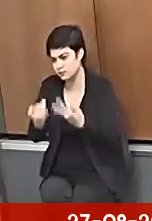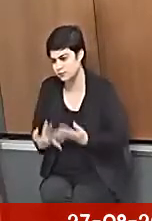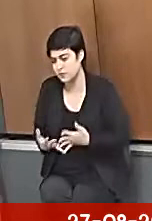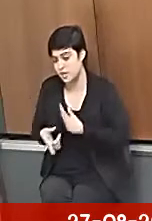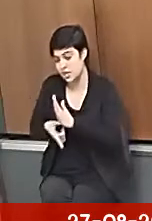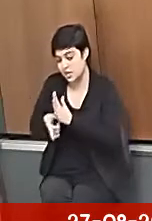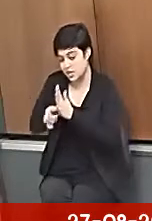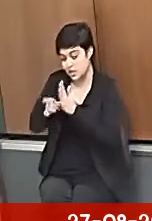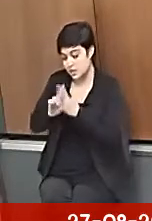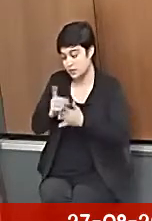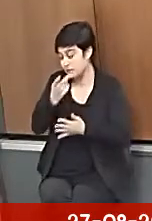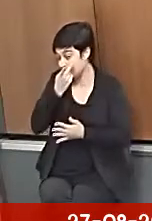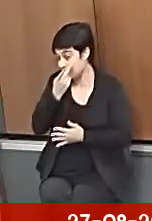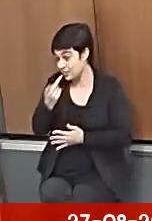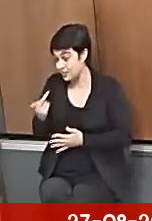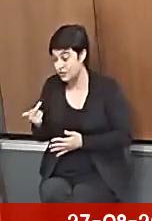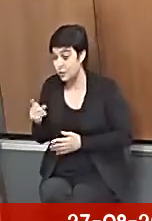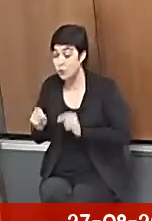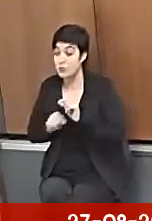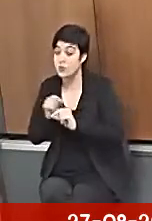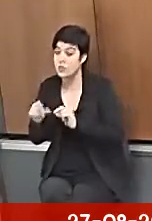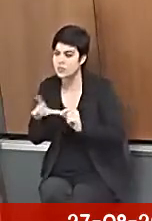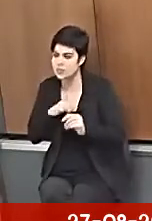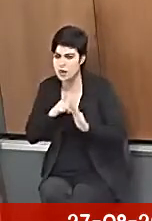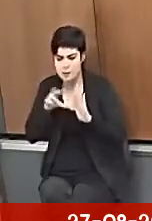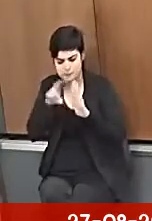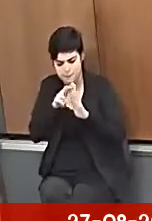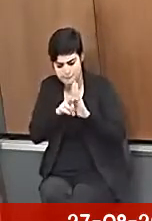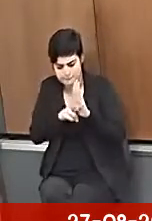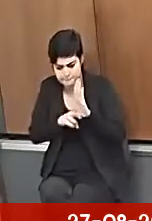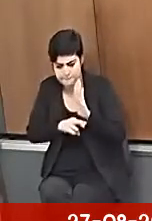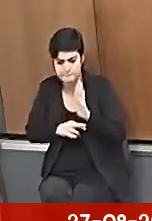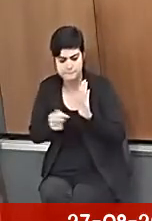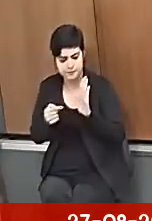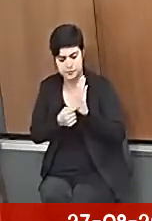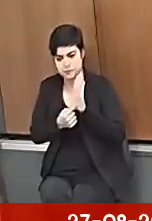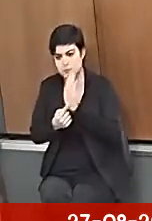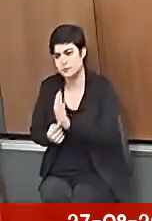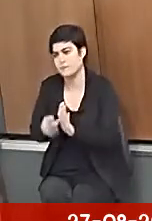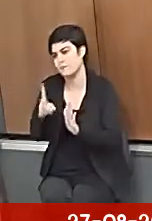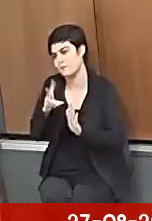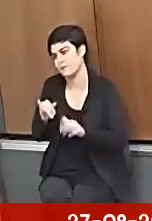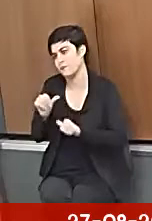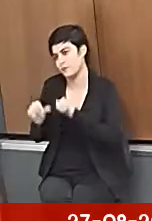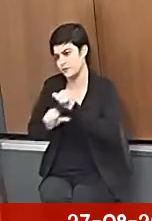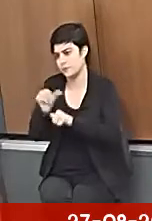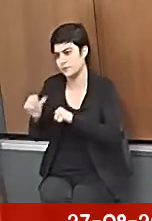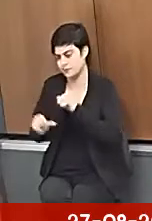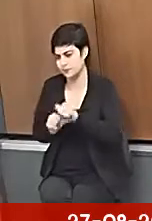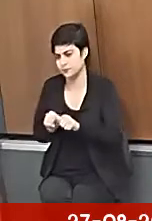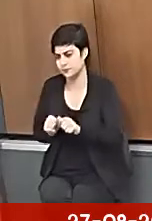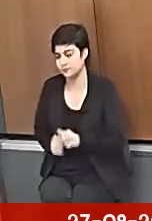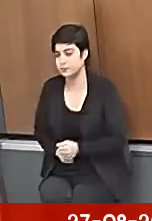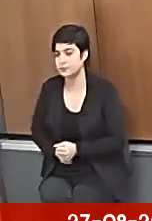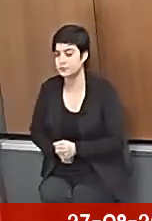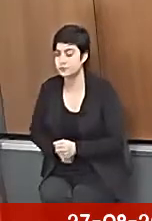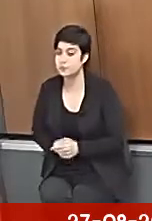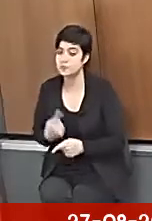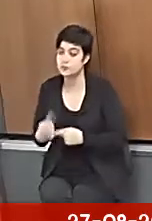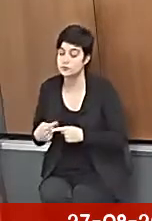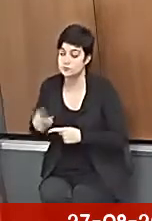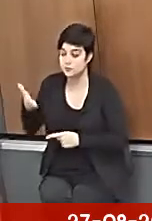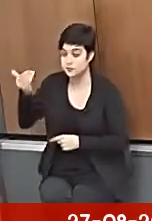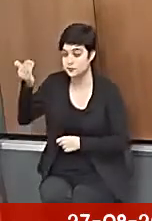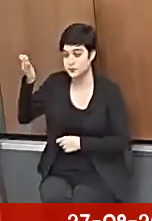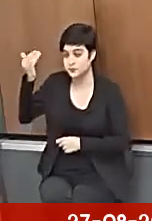dessa visita que seja já colocado lá pra gente essa exclusividade porque o estudante da